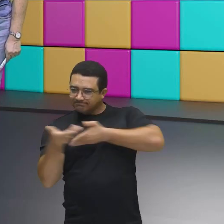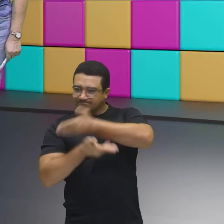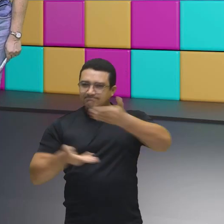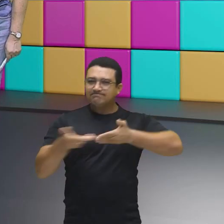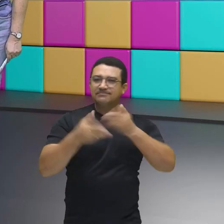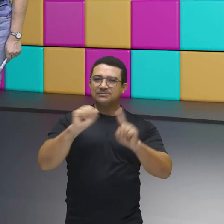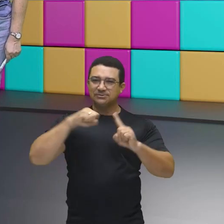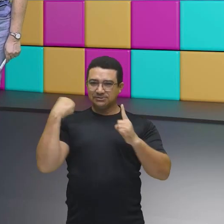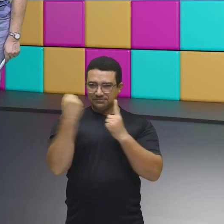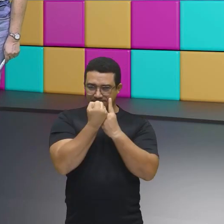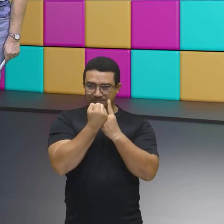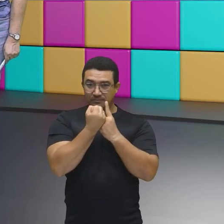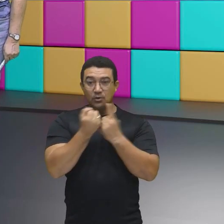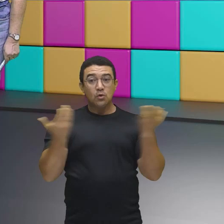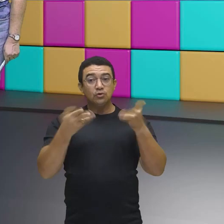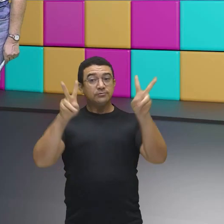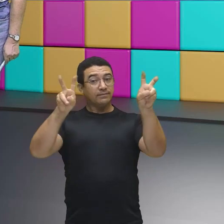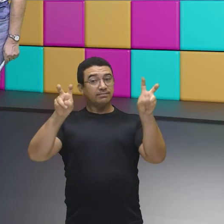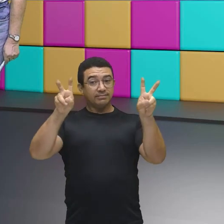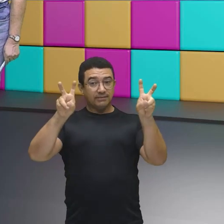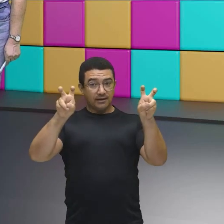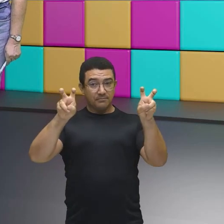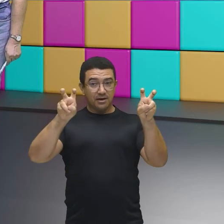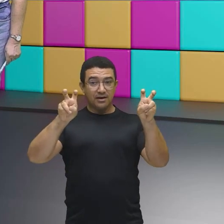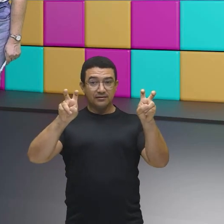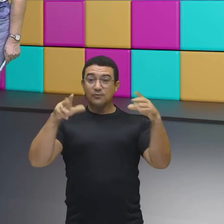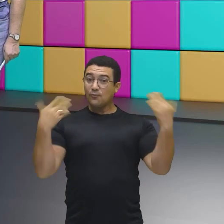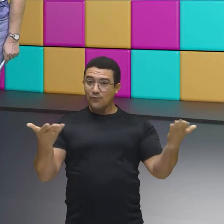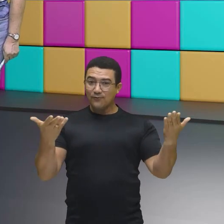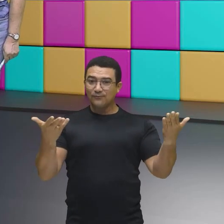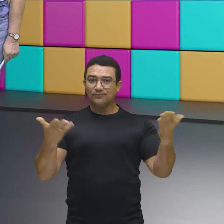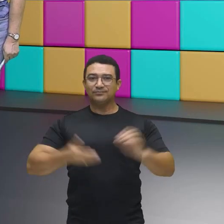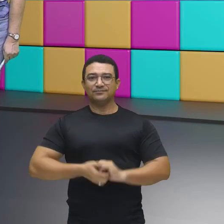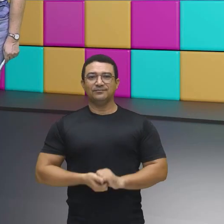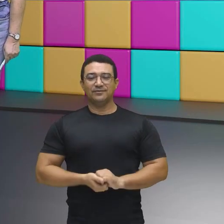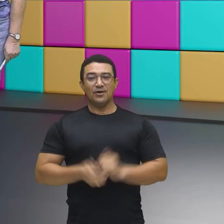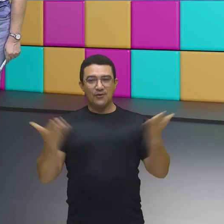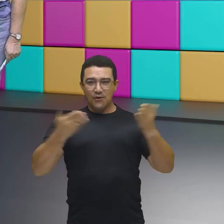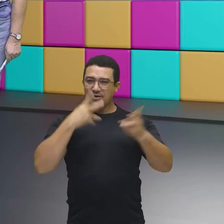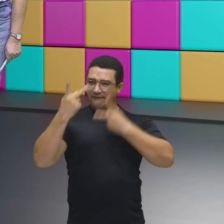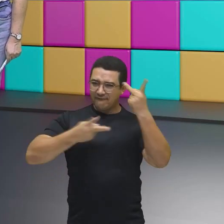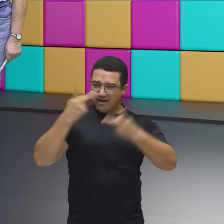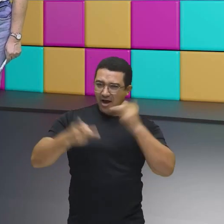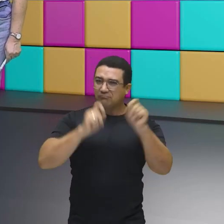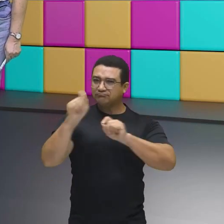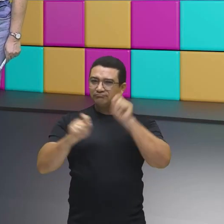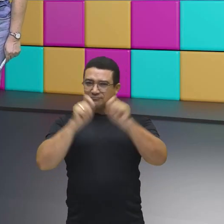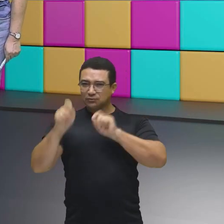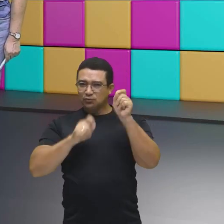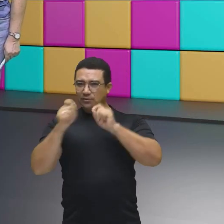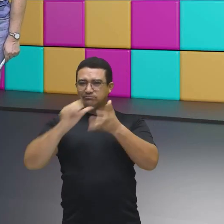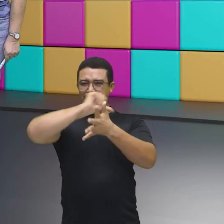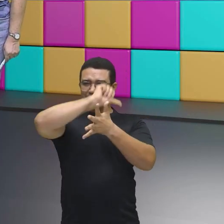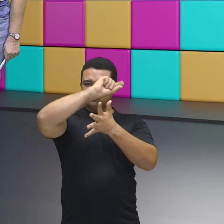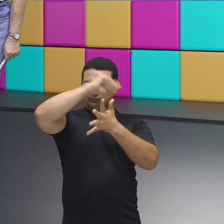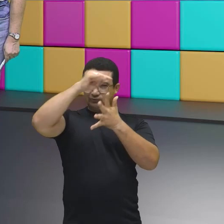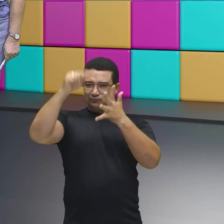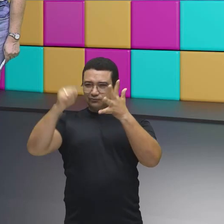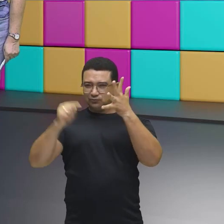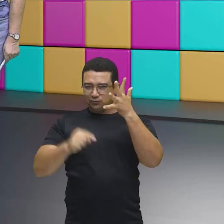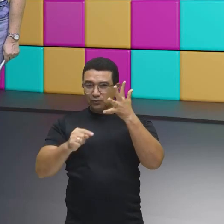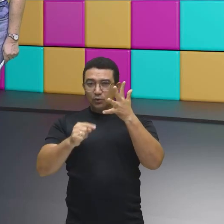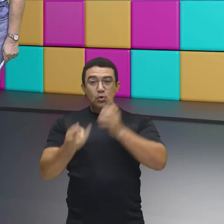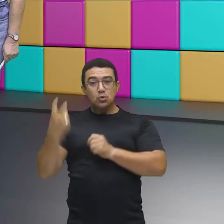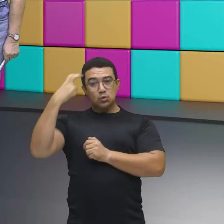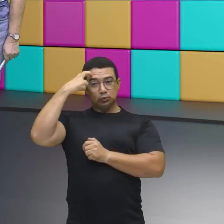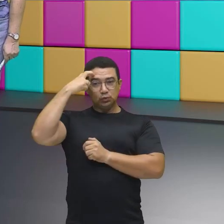hoje o nosso assunto, qual é mesmo, Renata, que eu já esqueci? Hoje nós vamos falar sobre o repertório cultural. Nossa,